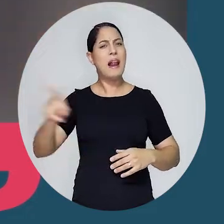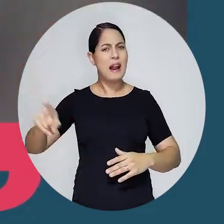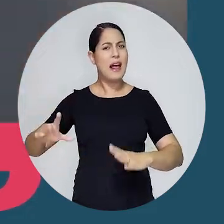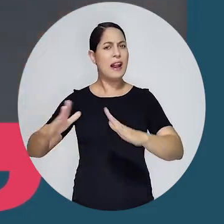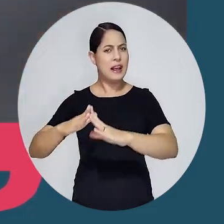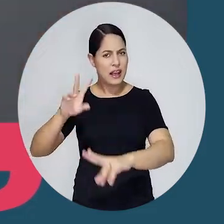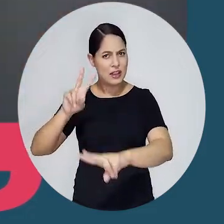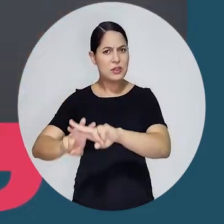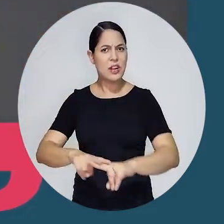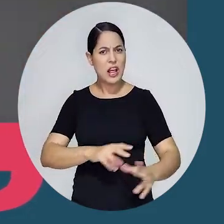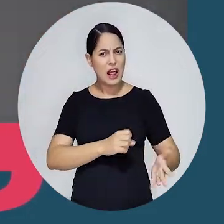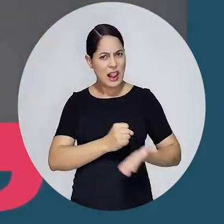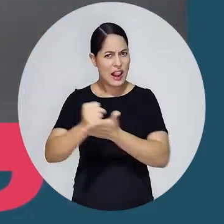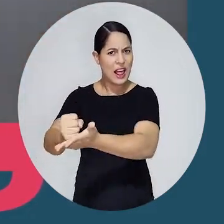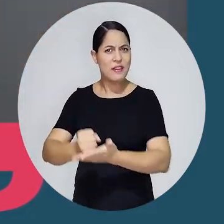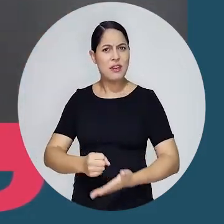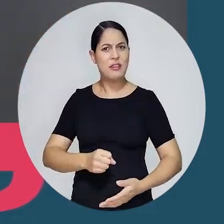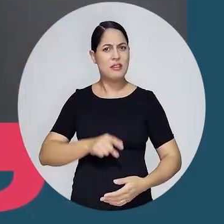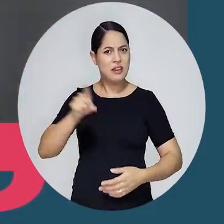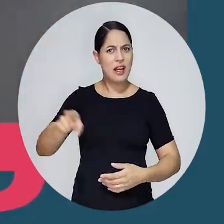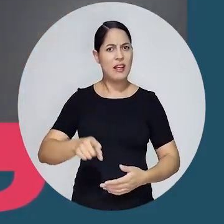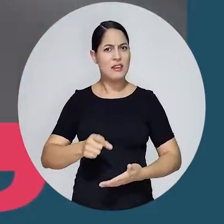Leva para a delegacia.